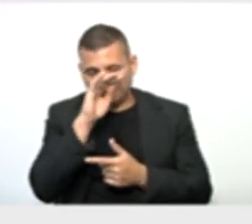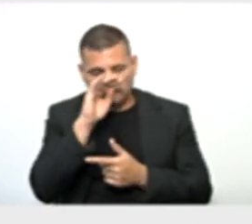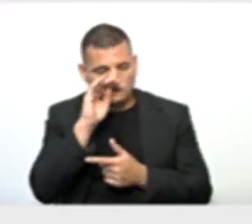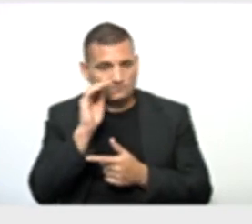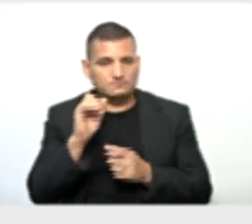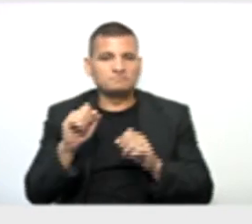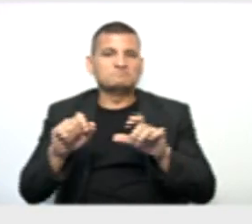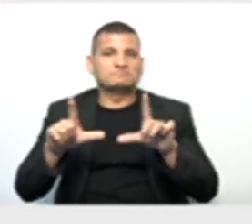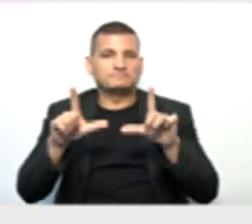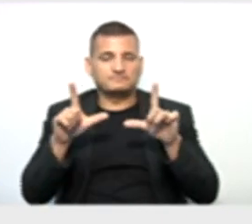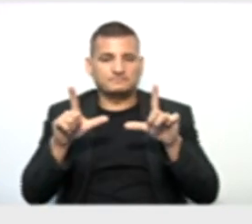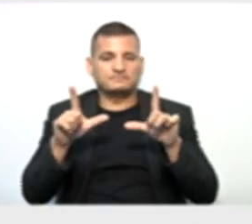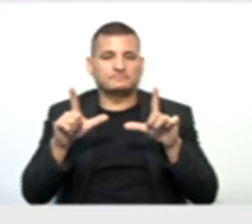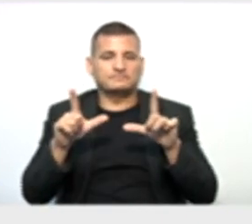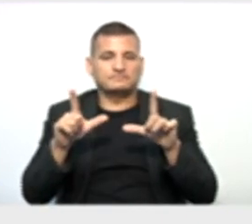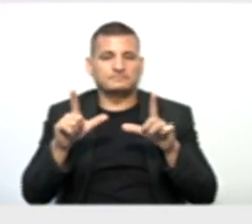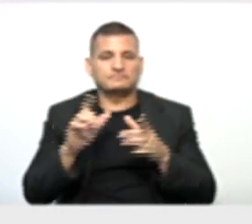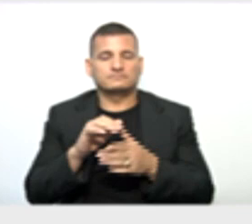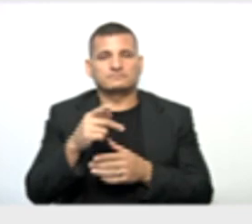eu vou imprimir a média. Print